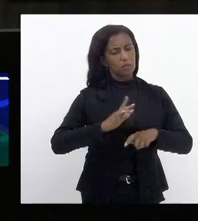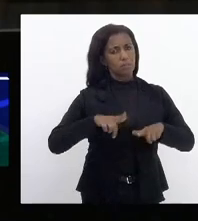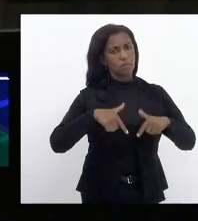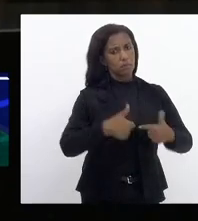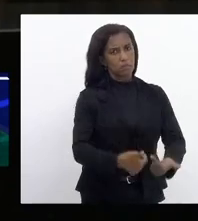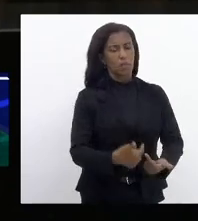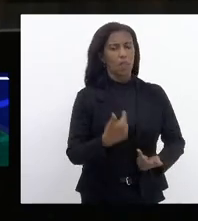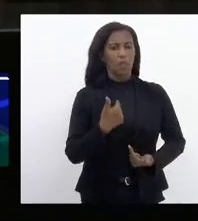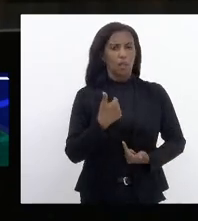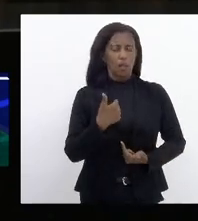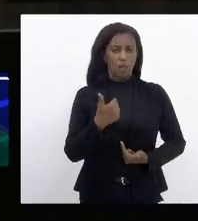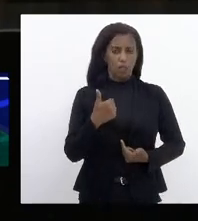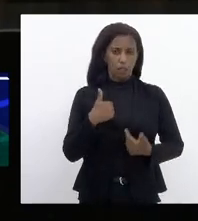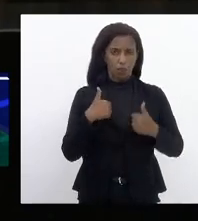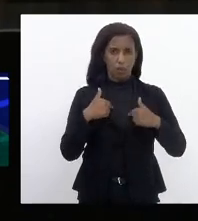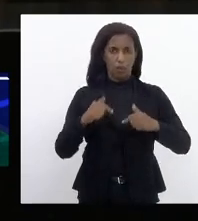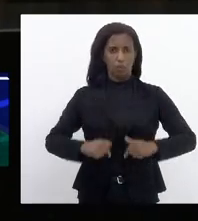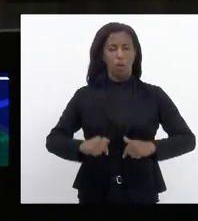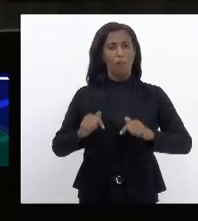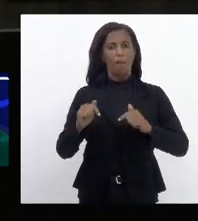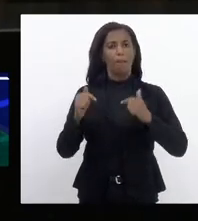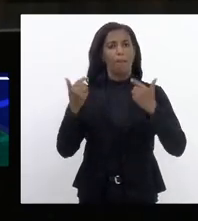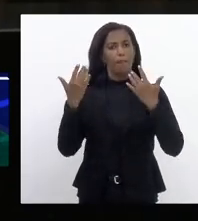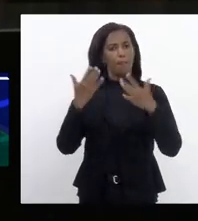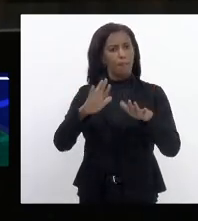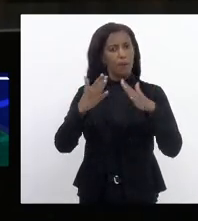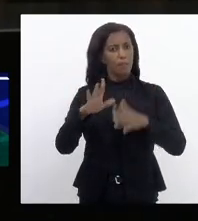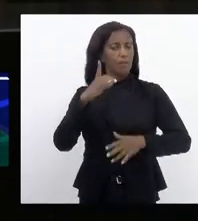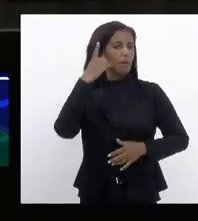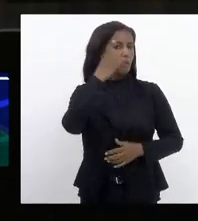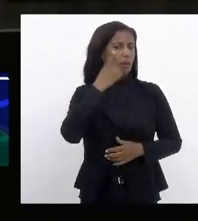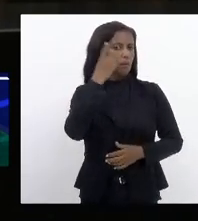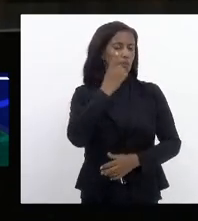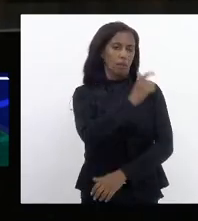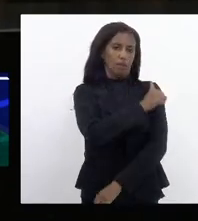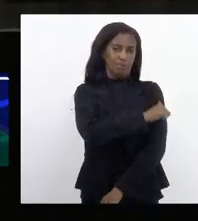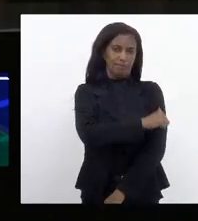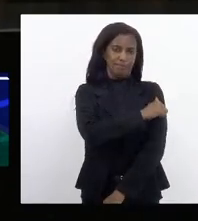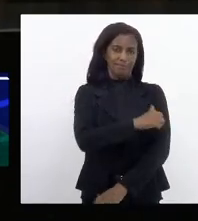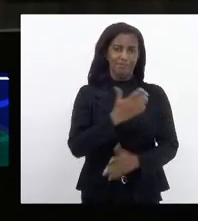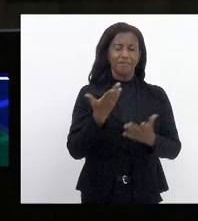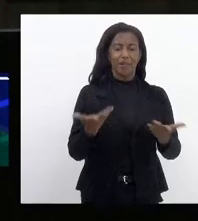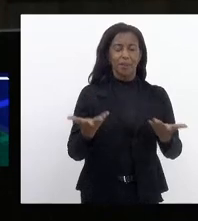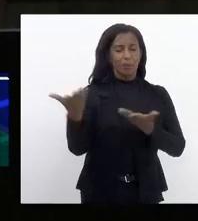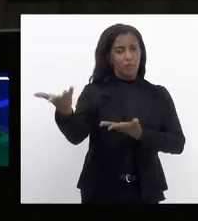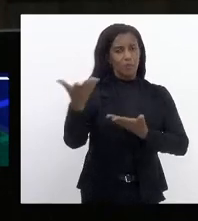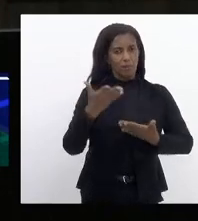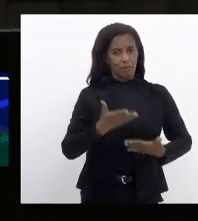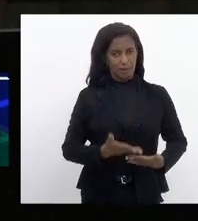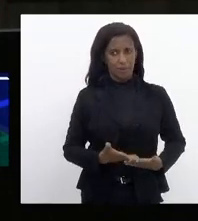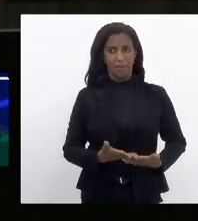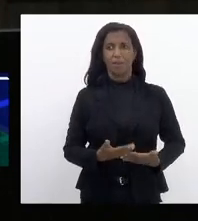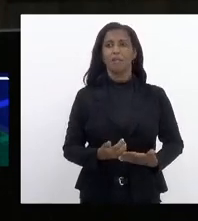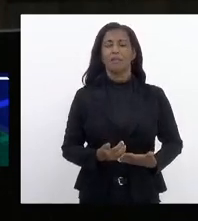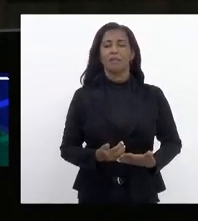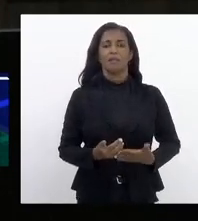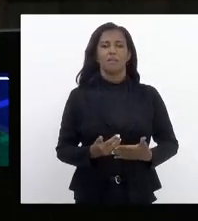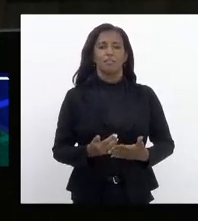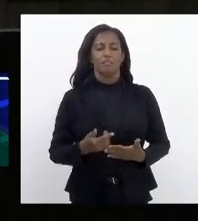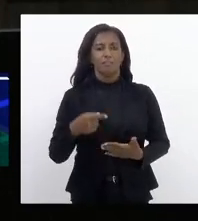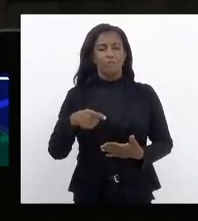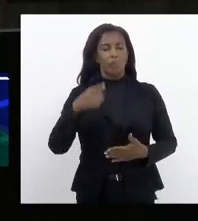eu me despeço aqui, parabenizando a deputada enfermeira Rejane por trazer esse debate,